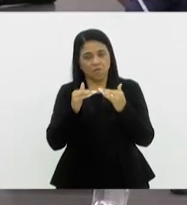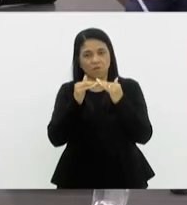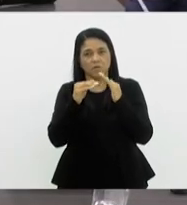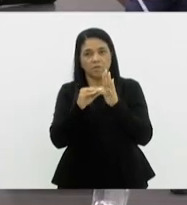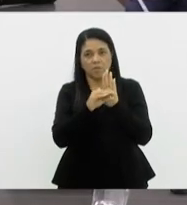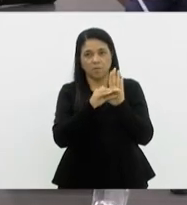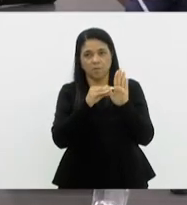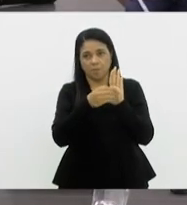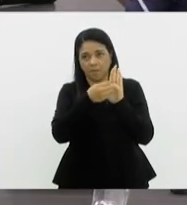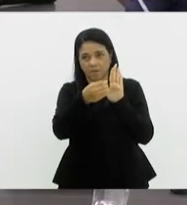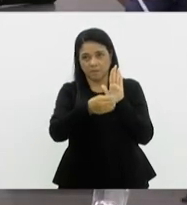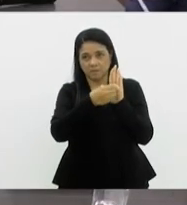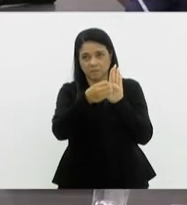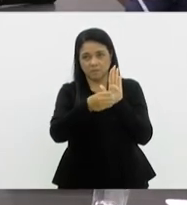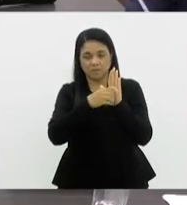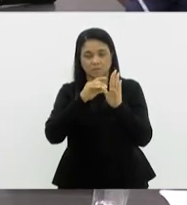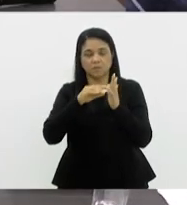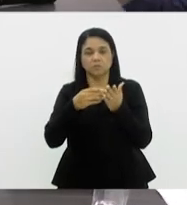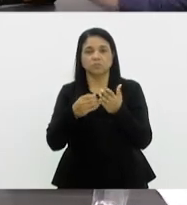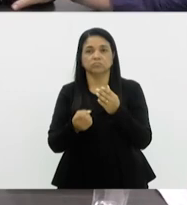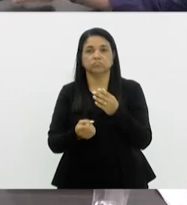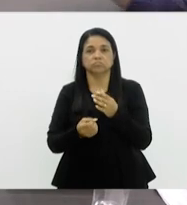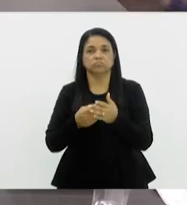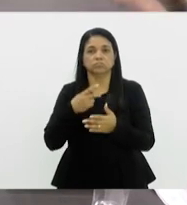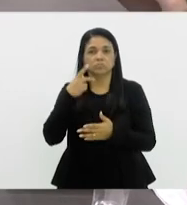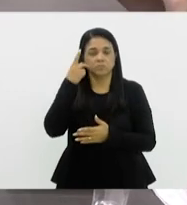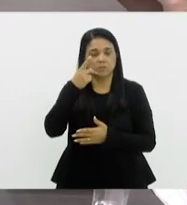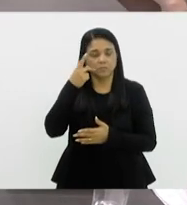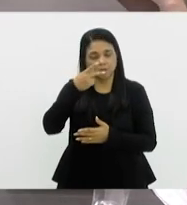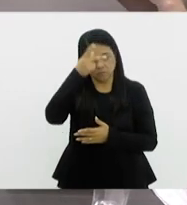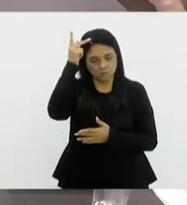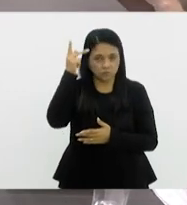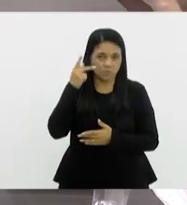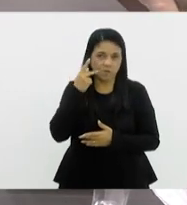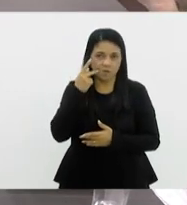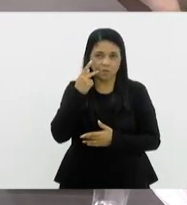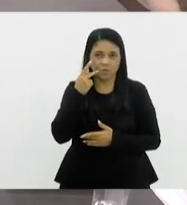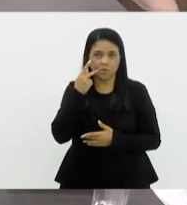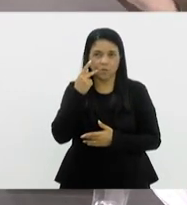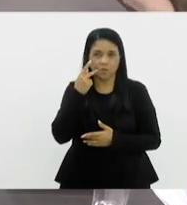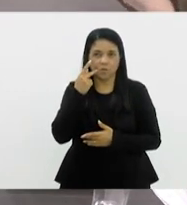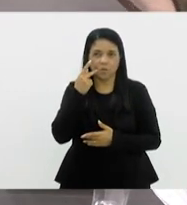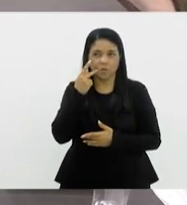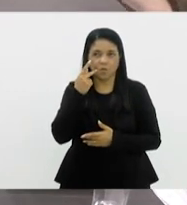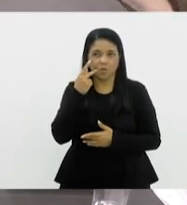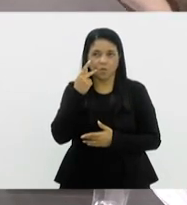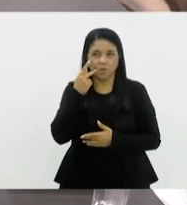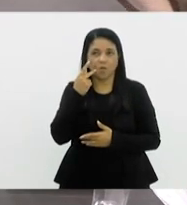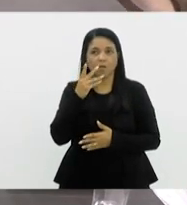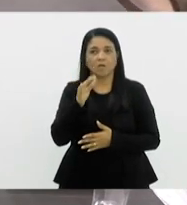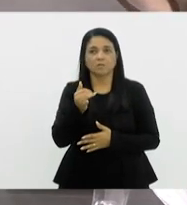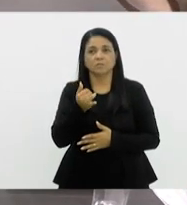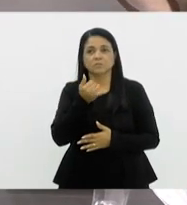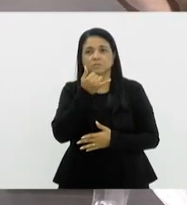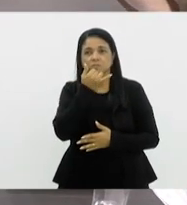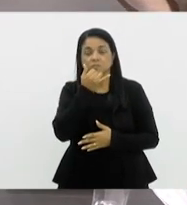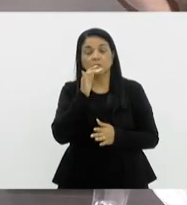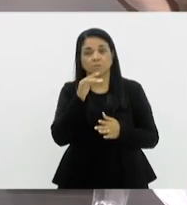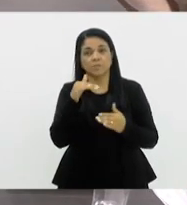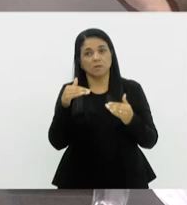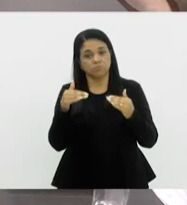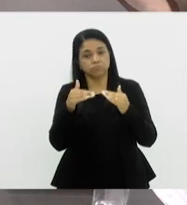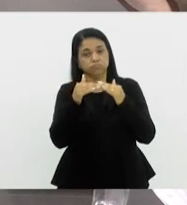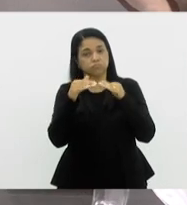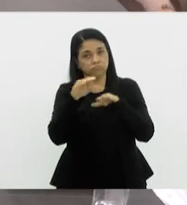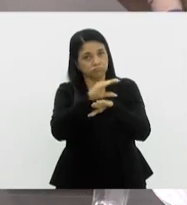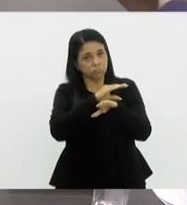do relator original. Deputado Luiz Paulo. Peraí, do original não, seria de constitucionalidade com emendas. Constitucionalidade, é original.